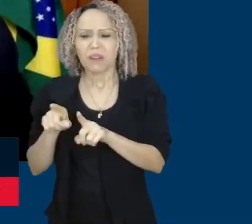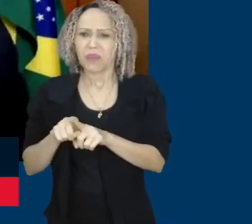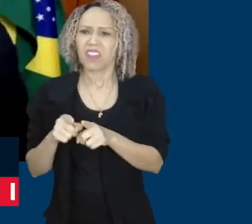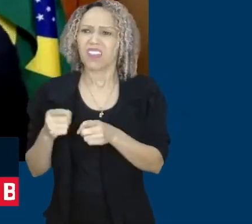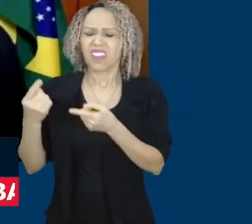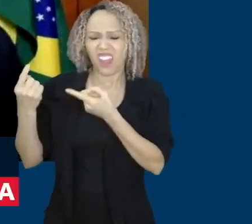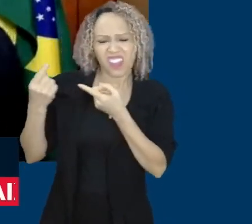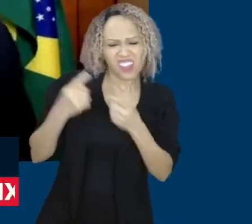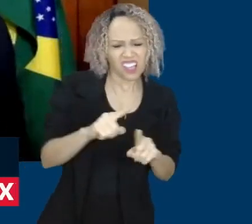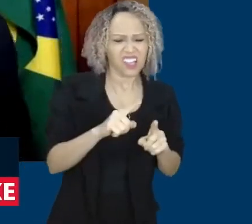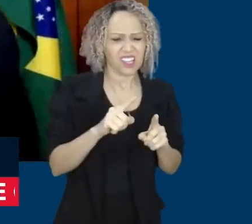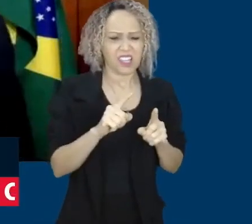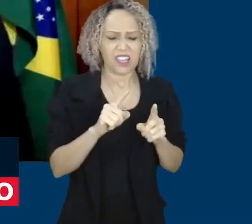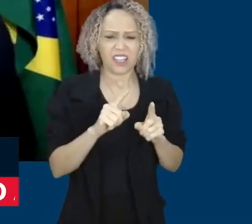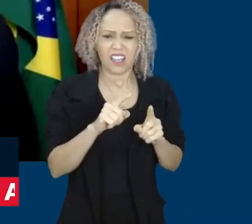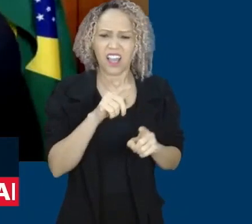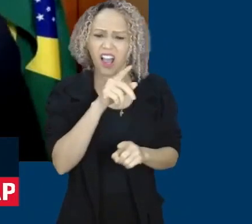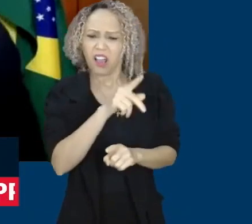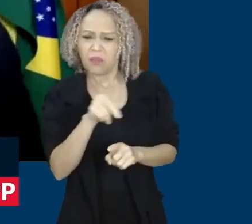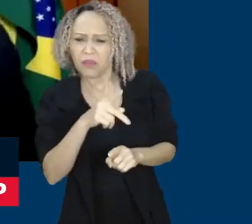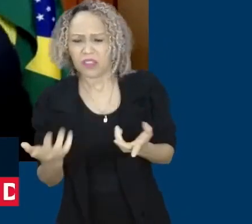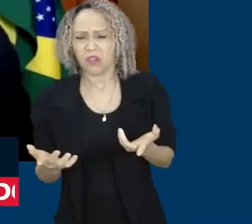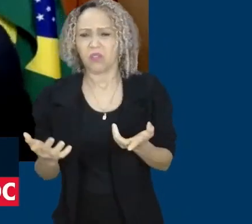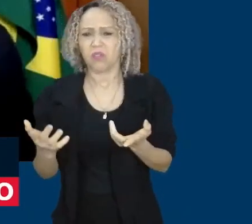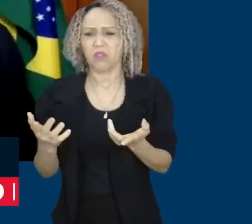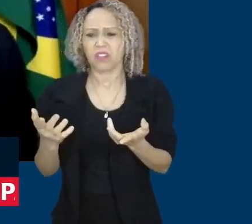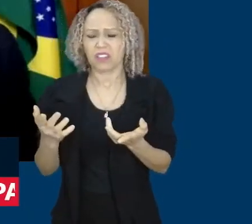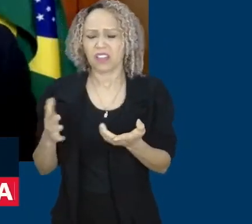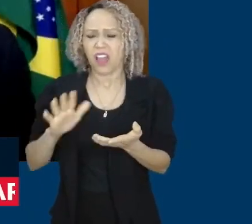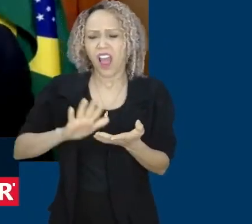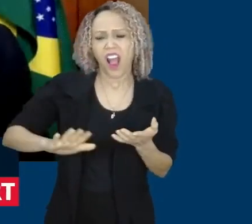aos estudantes, né? Agora, no final do ano, nós assistimos aí